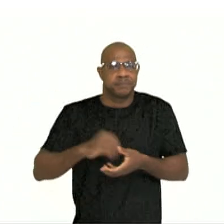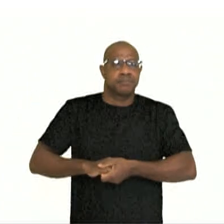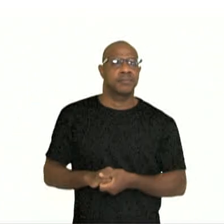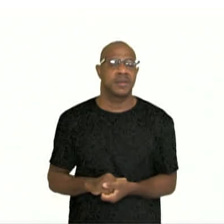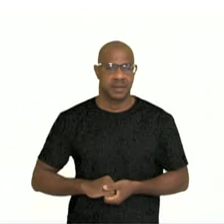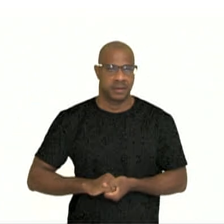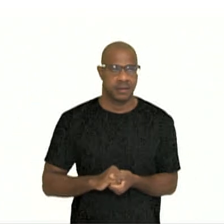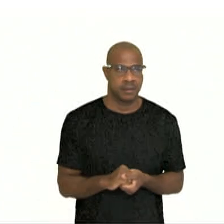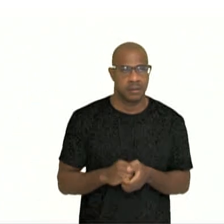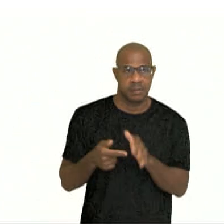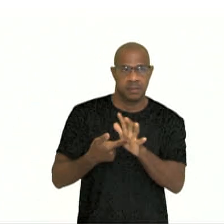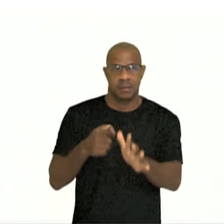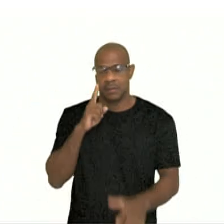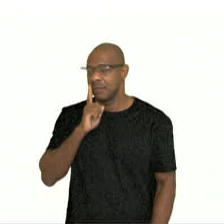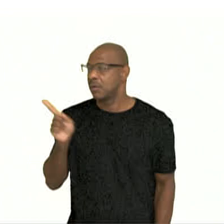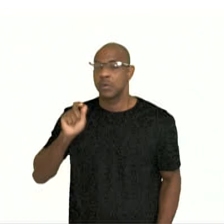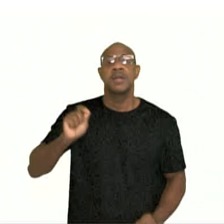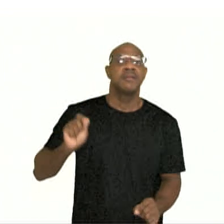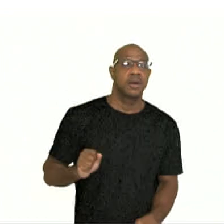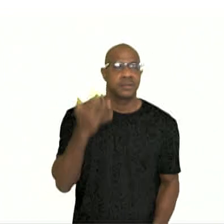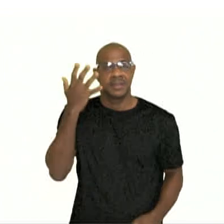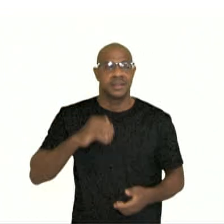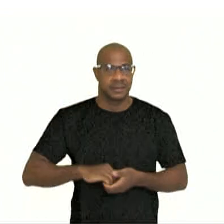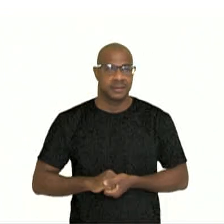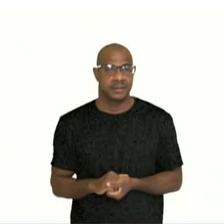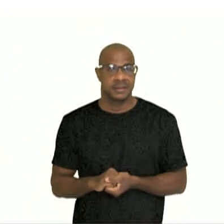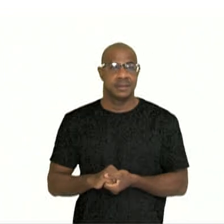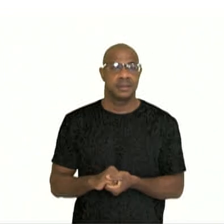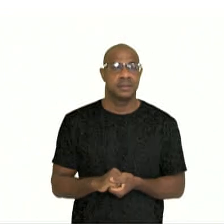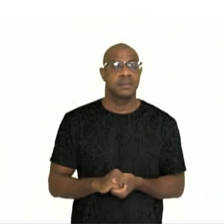aí o professor dando spoiler já do que vai acontecer com Júlio César.